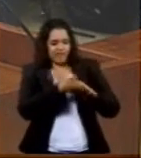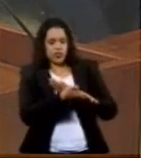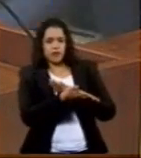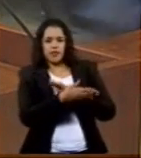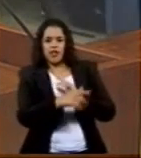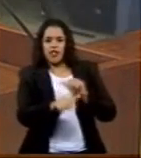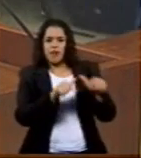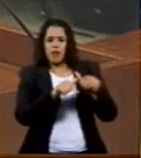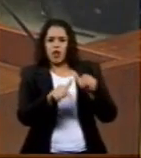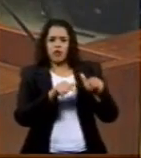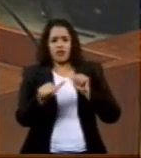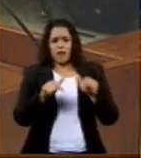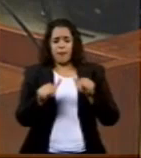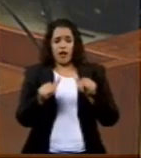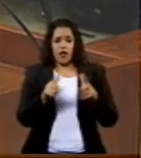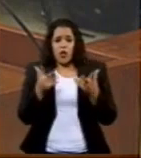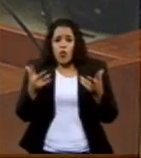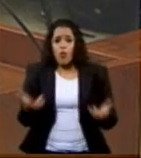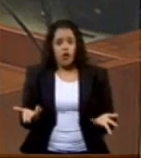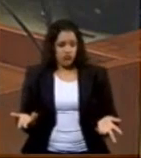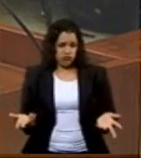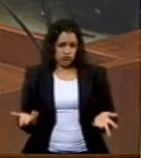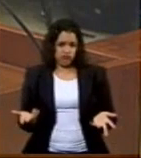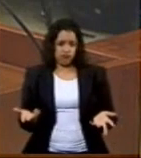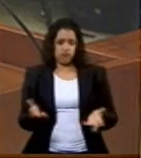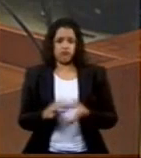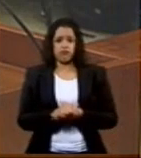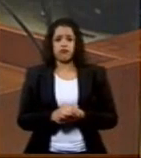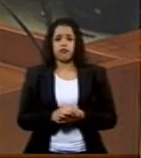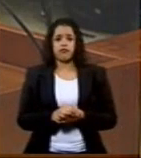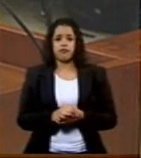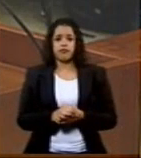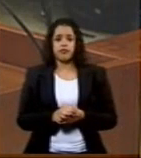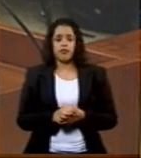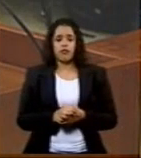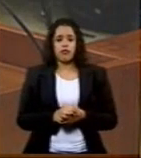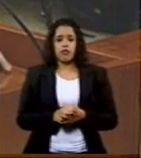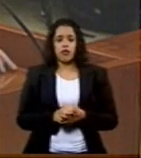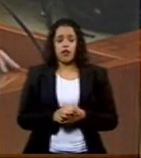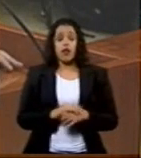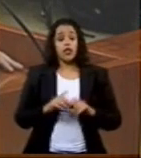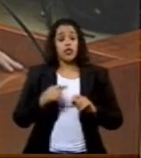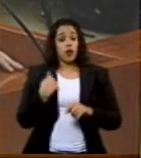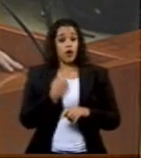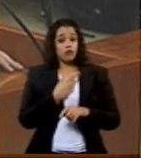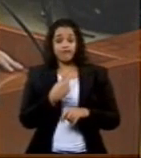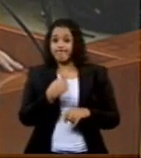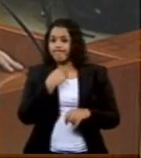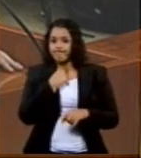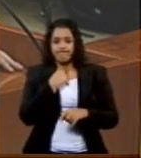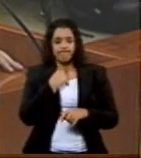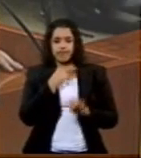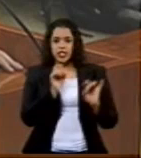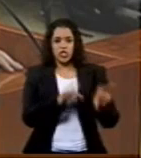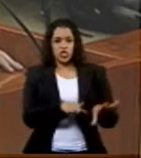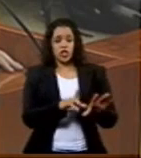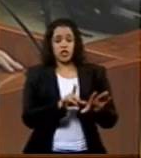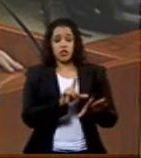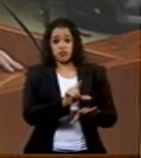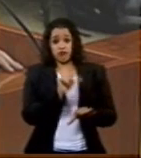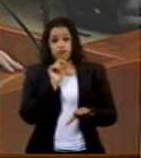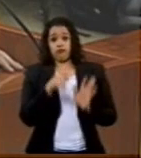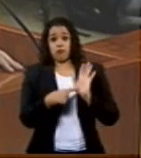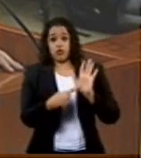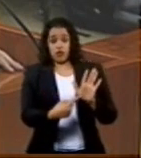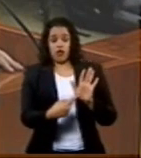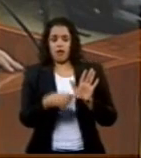que laboram sobre iguais condições. A princípio, não podemos deixar de destacar que os